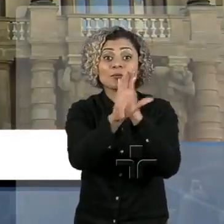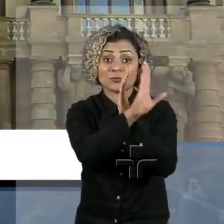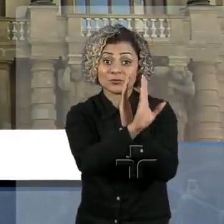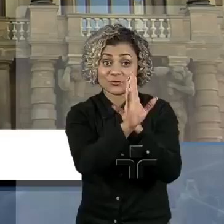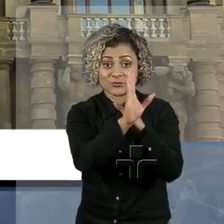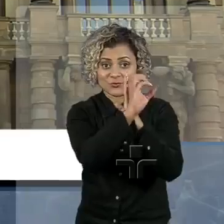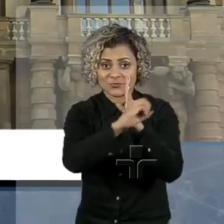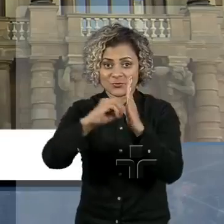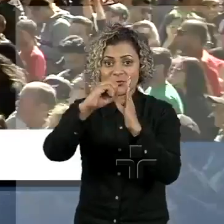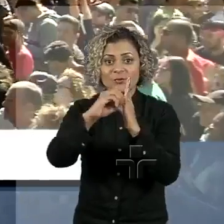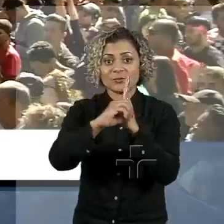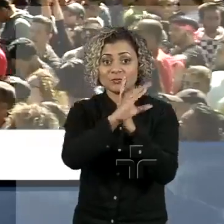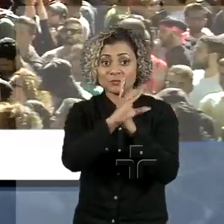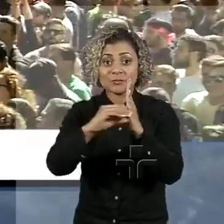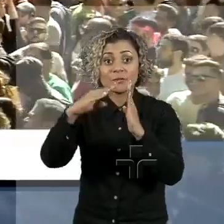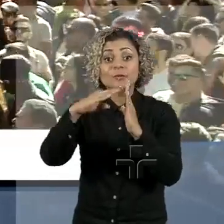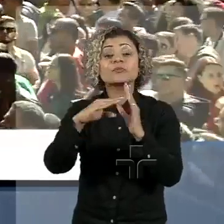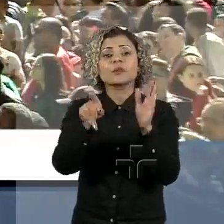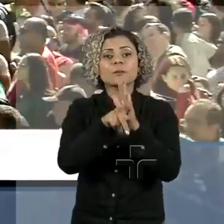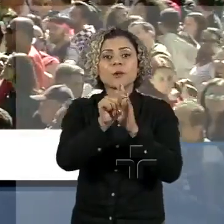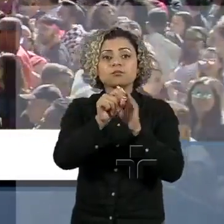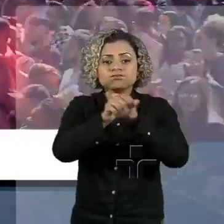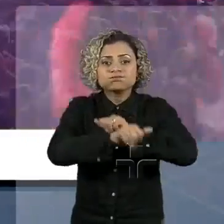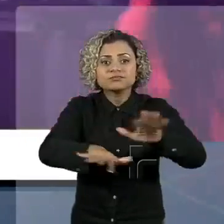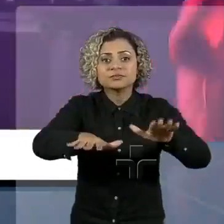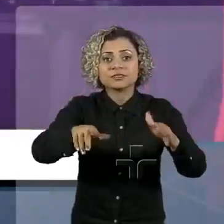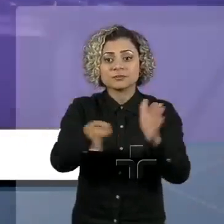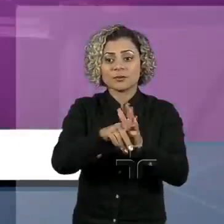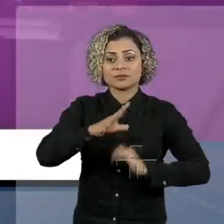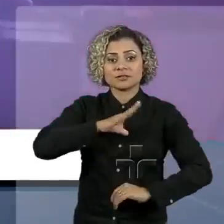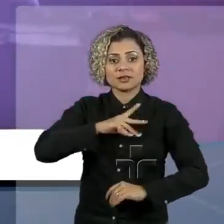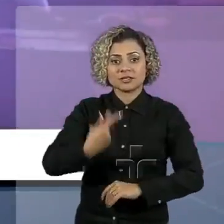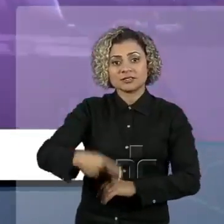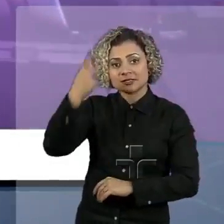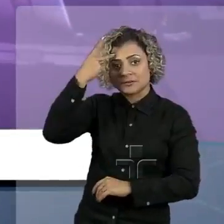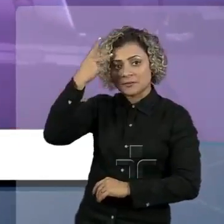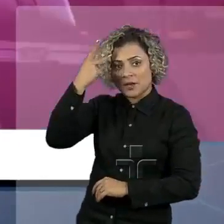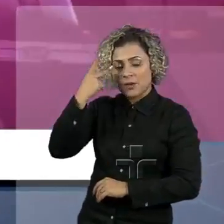mais de 1.000 atrações espalhadas pela cidade.